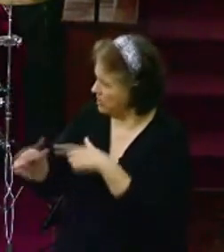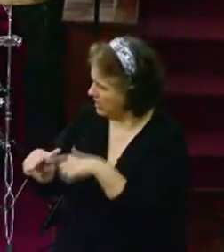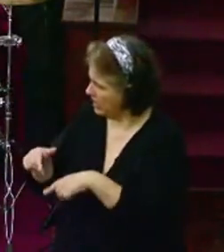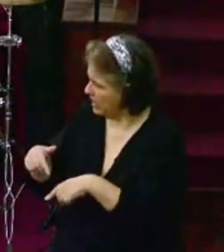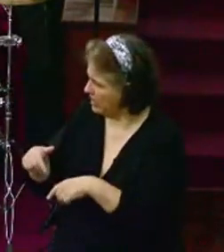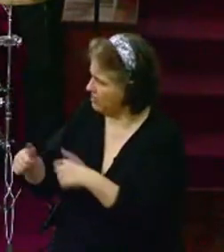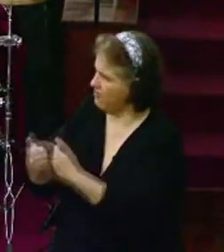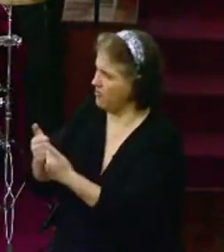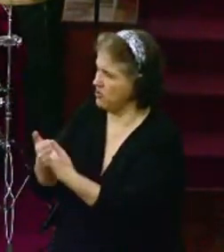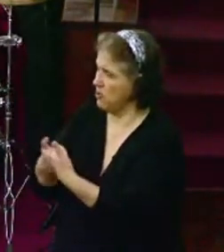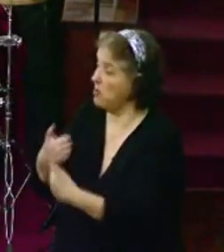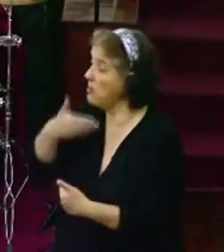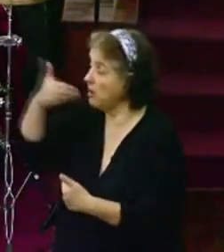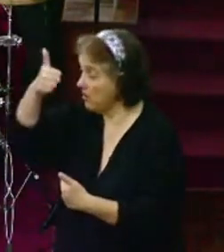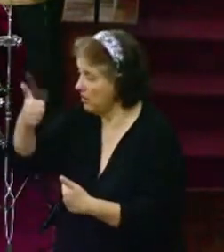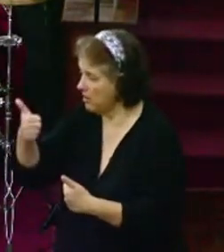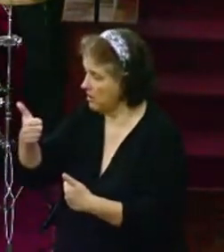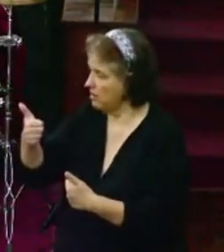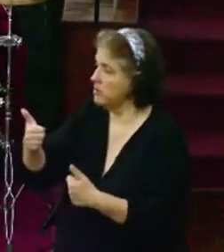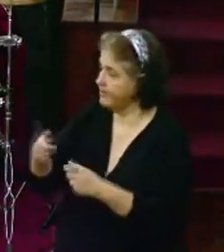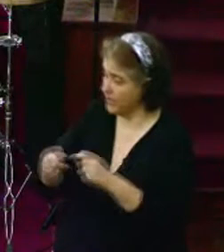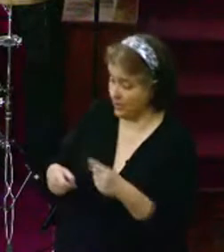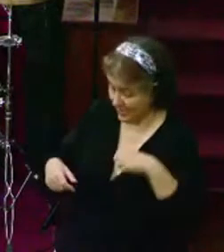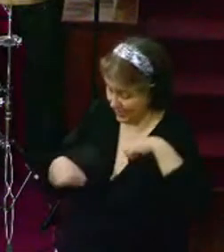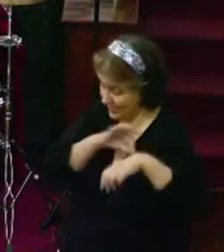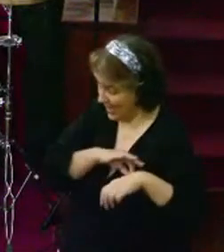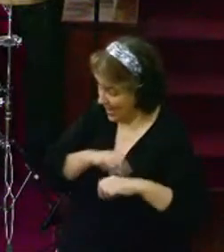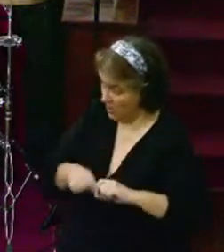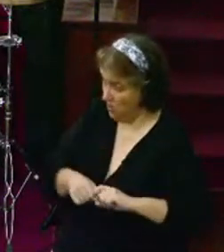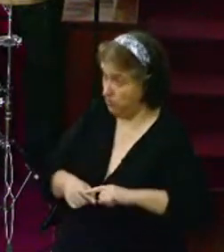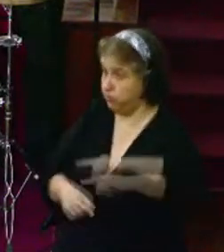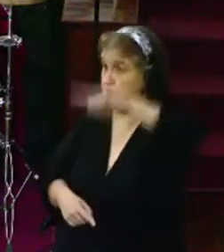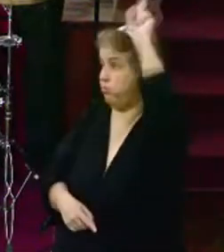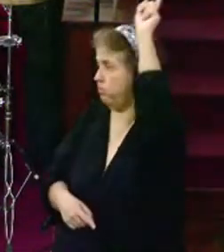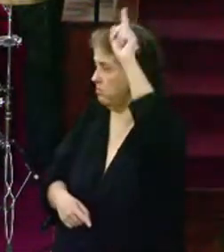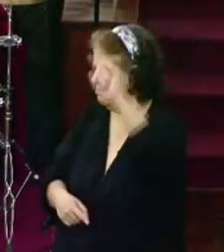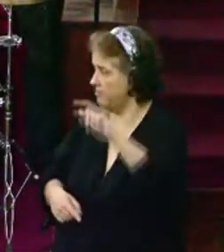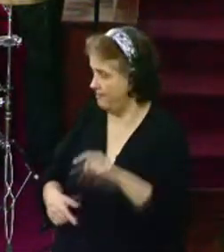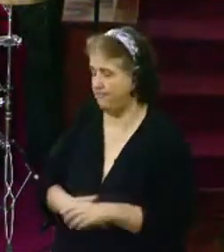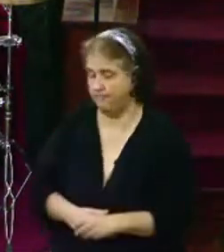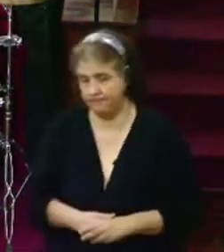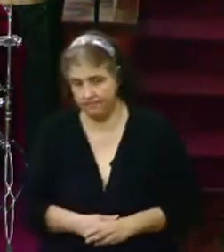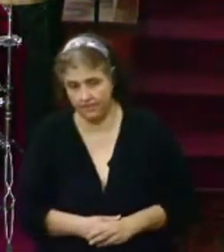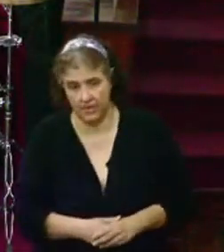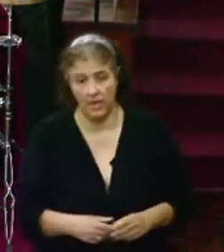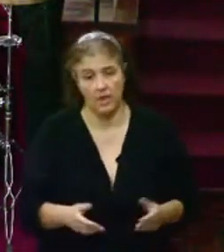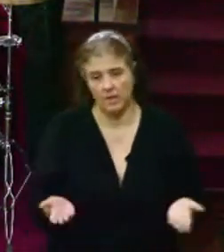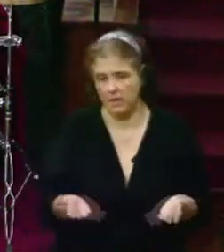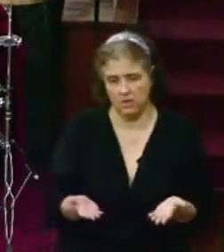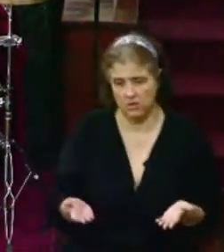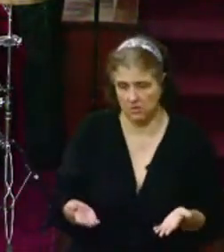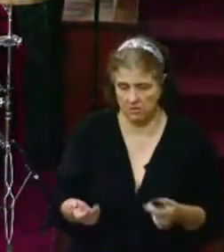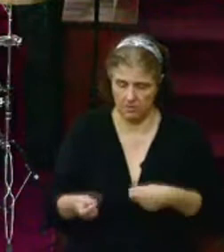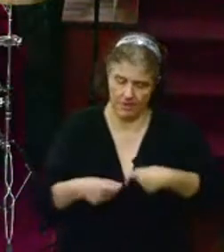esportivo, mas essa palavra não cabe no reino de Deus, para nós sobretudo. Não